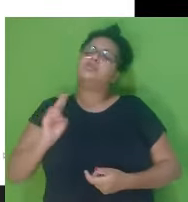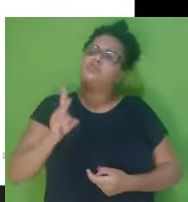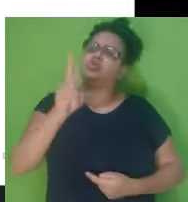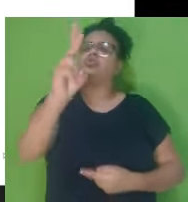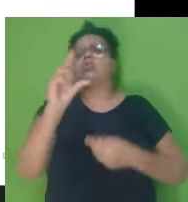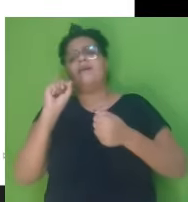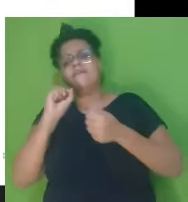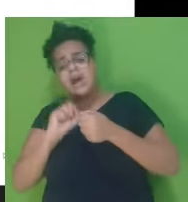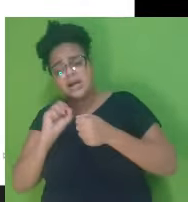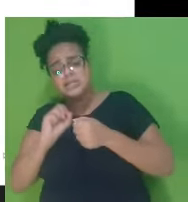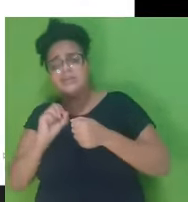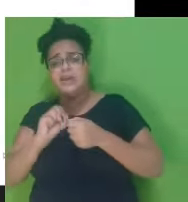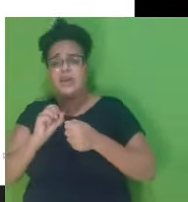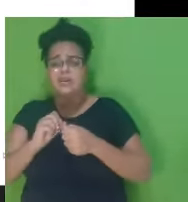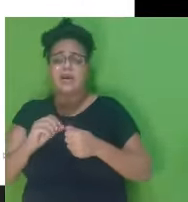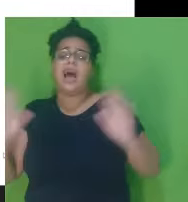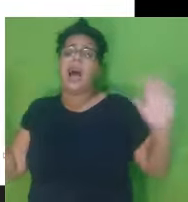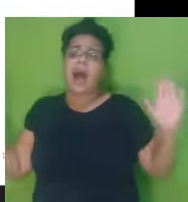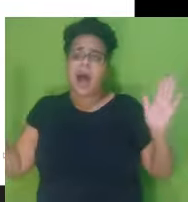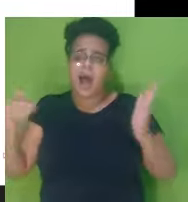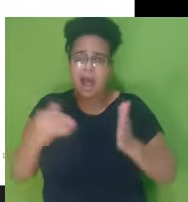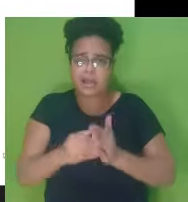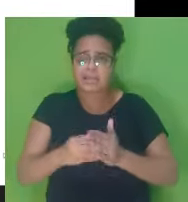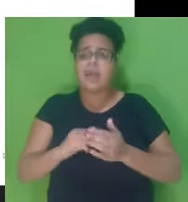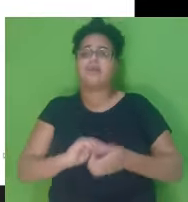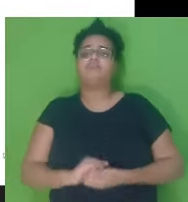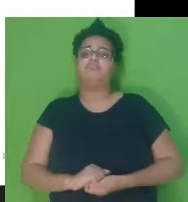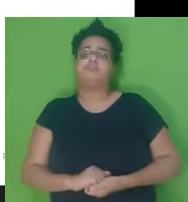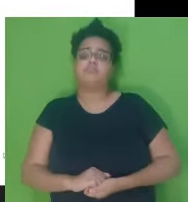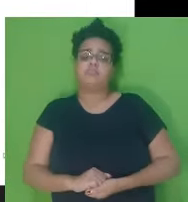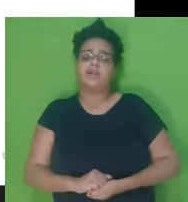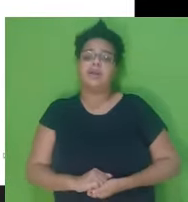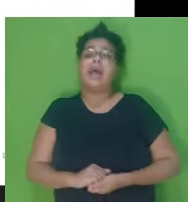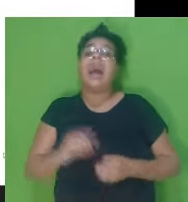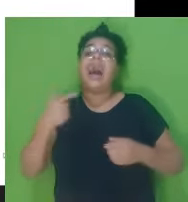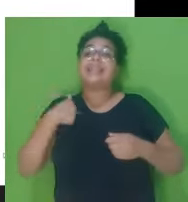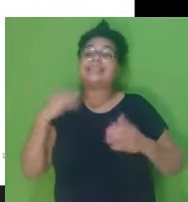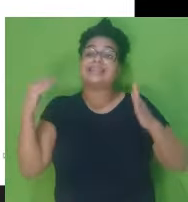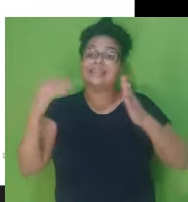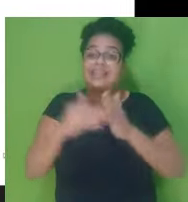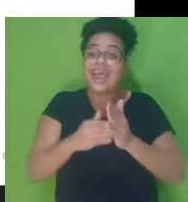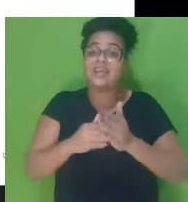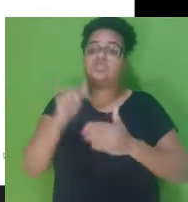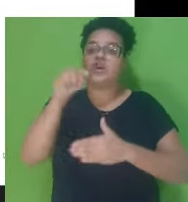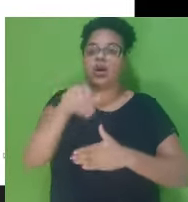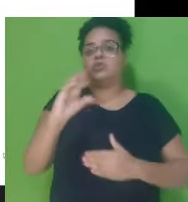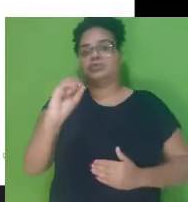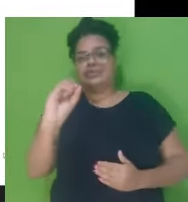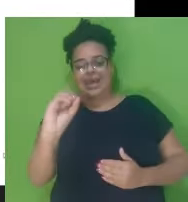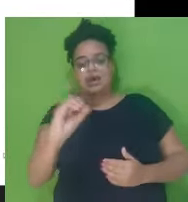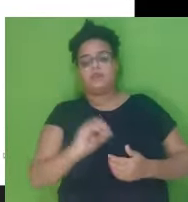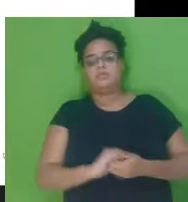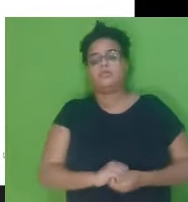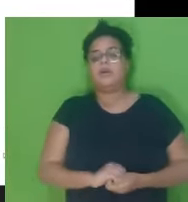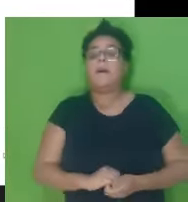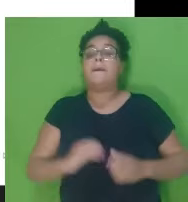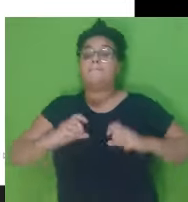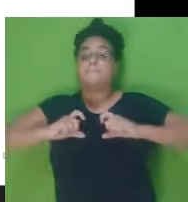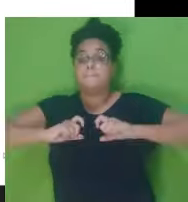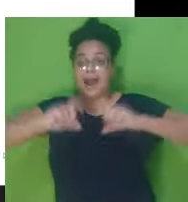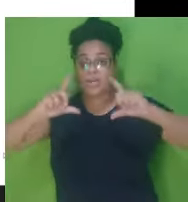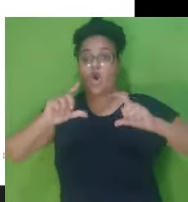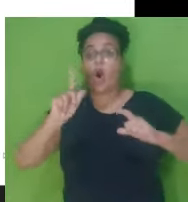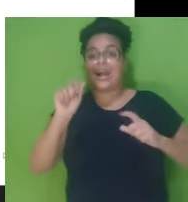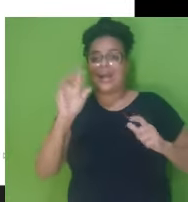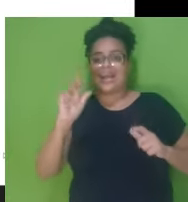gente continua fazendo esse mesmo procedimento até a divisão dar resto zero, tá? Então, pego de maior